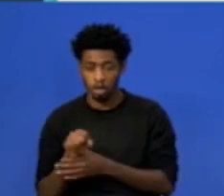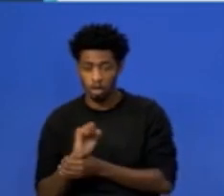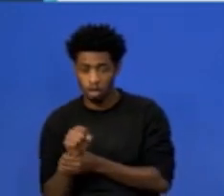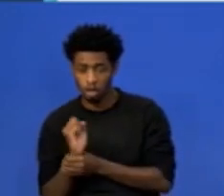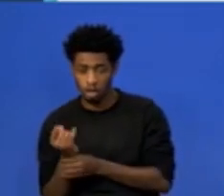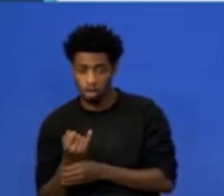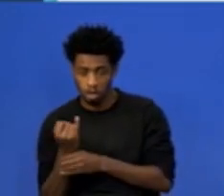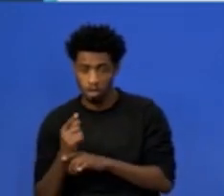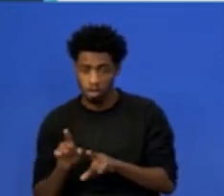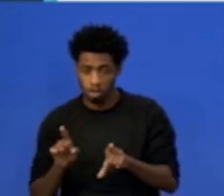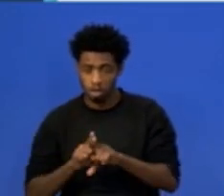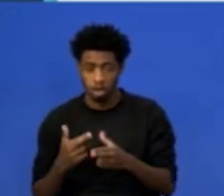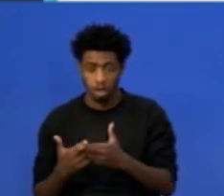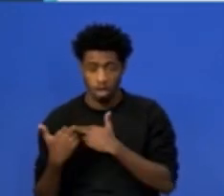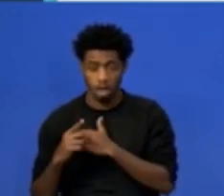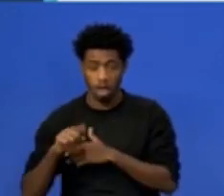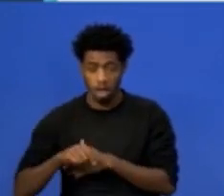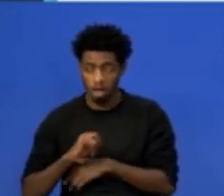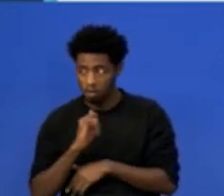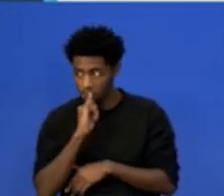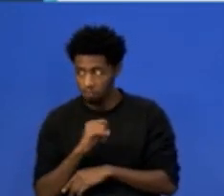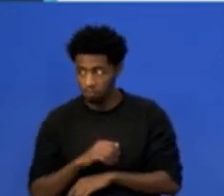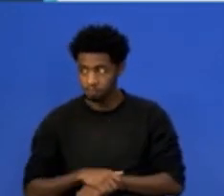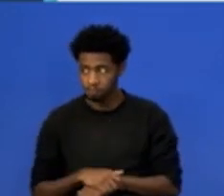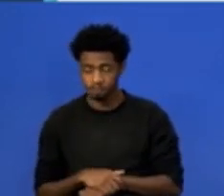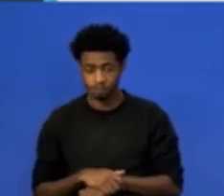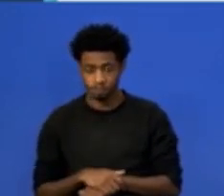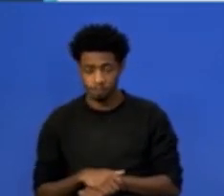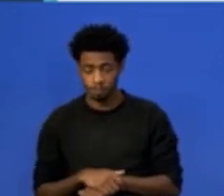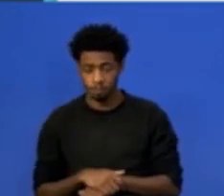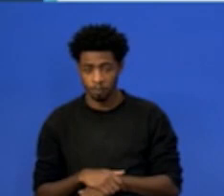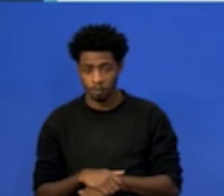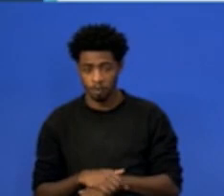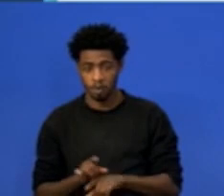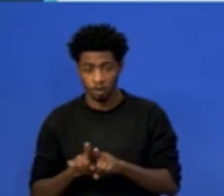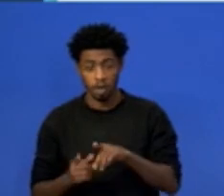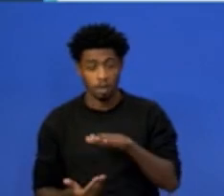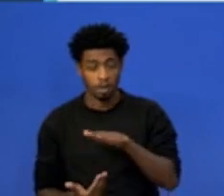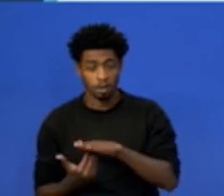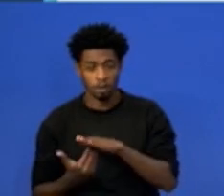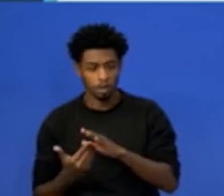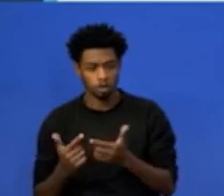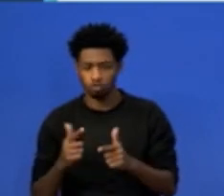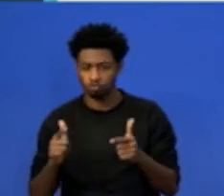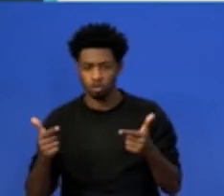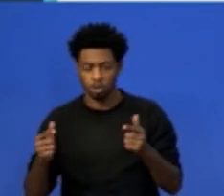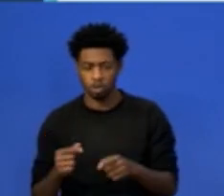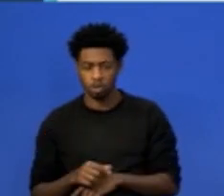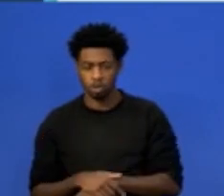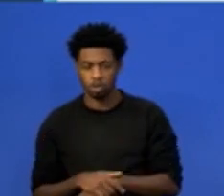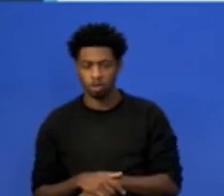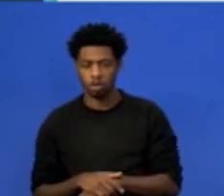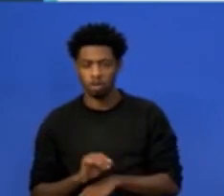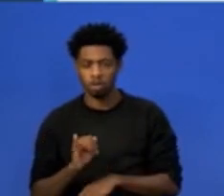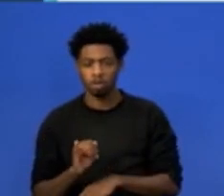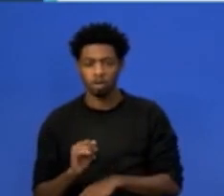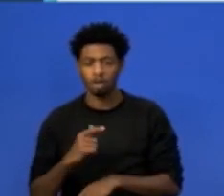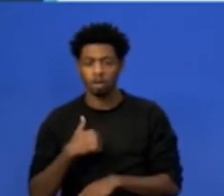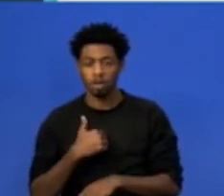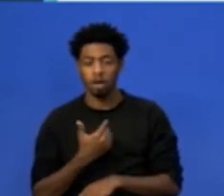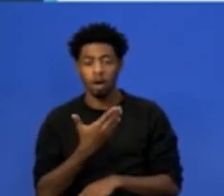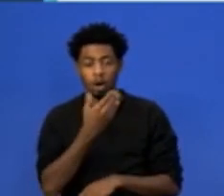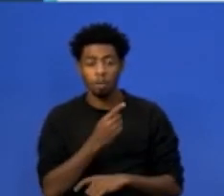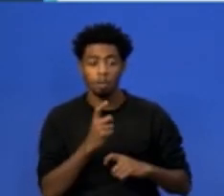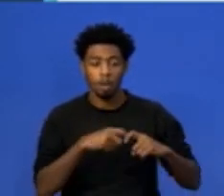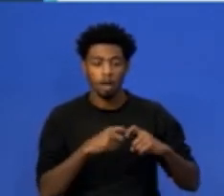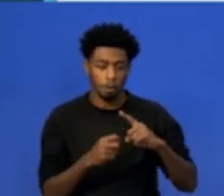Fisioterapia, cobertura obrigatória e ilimitada quando da indicação